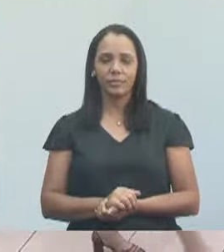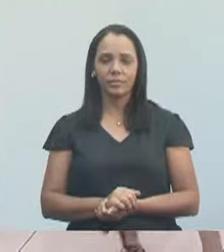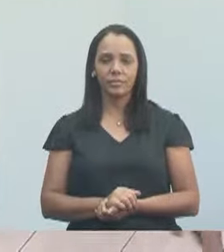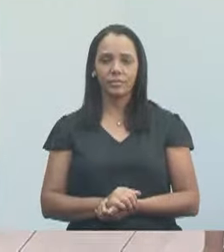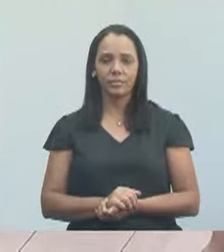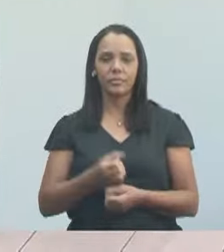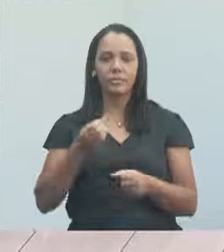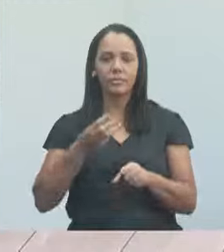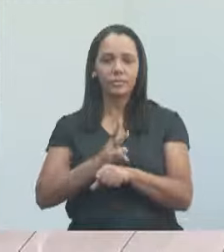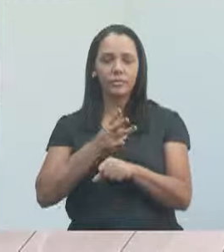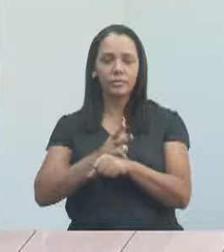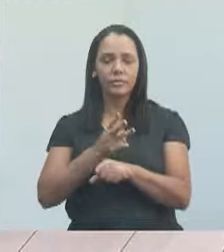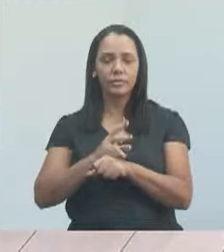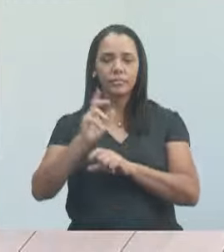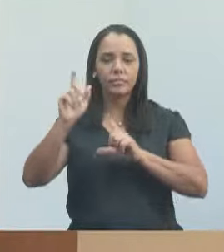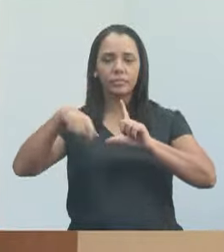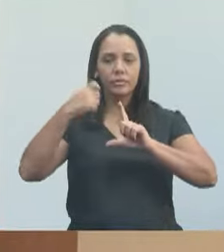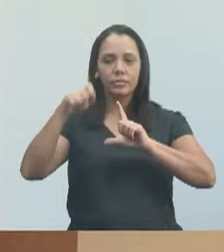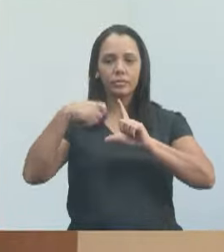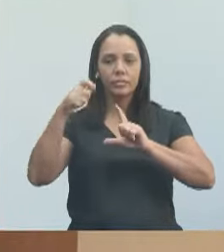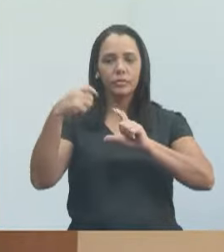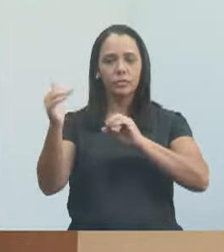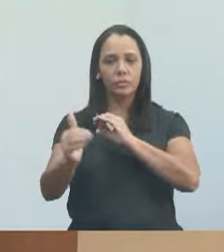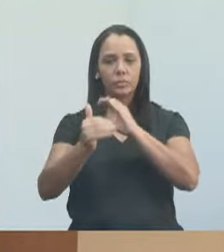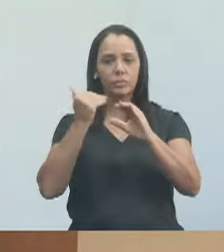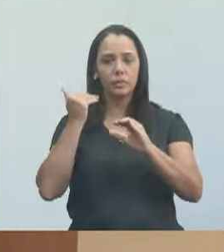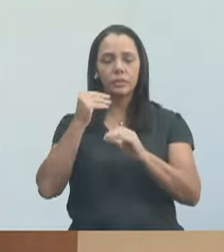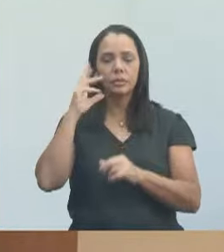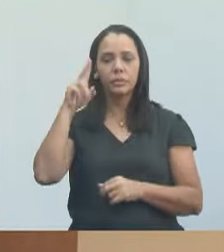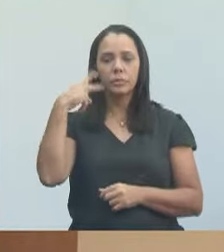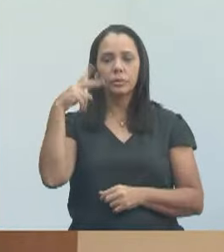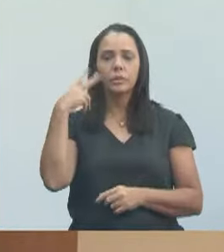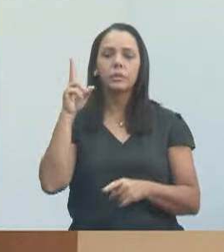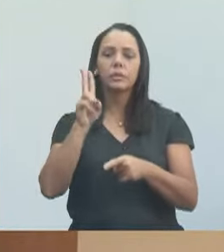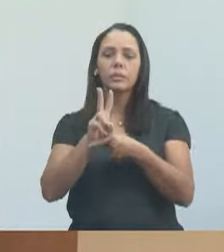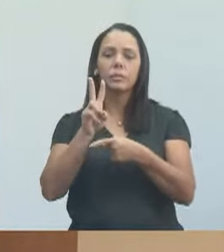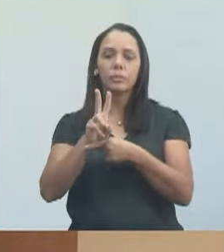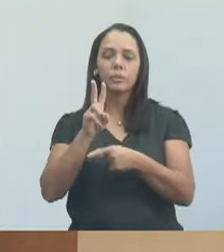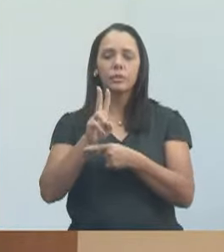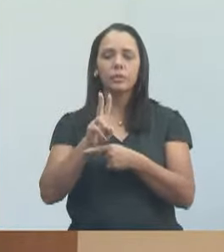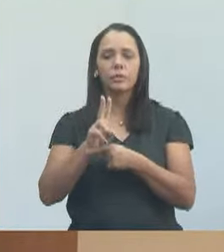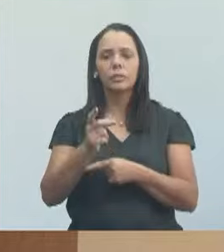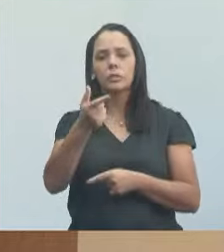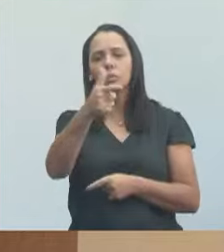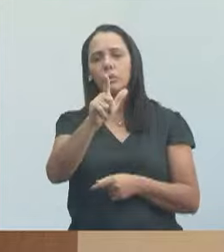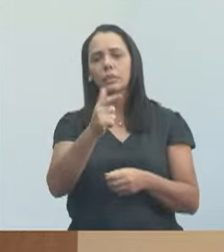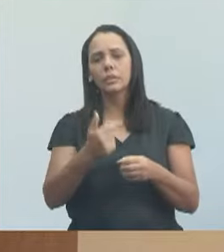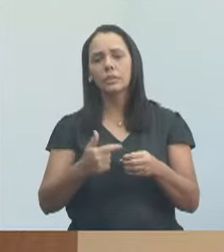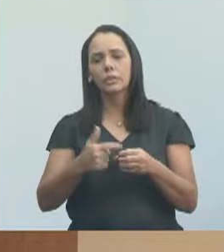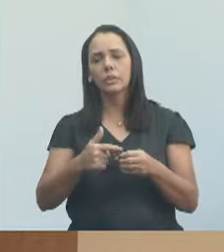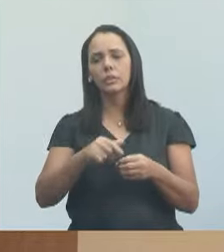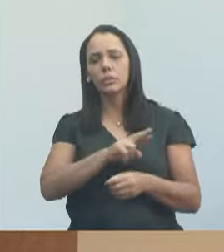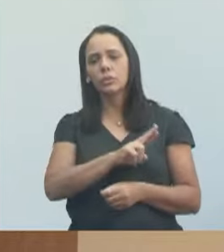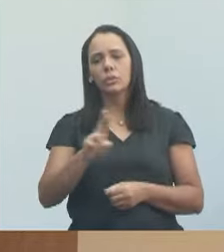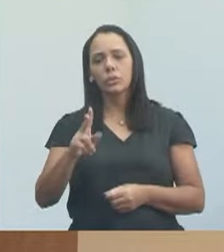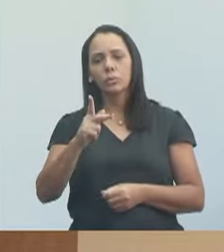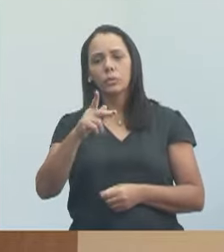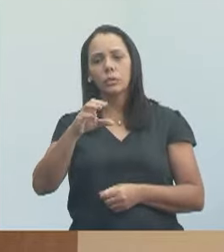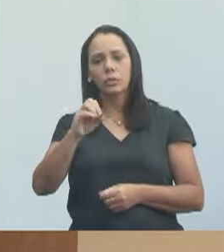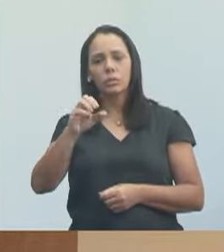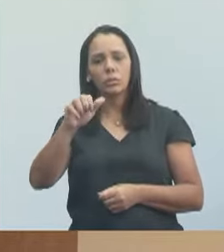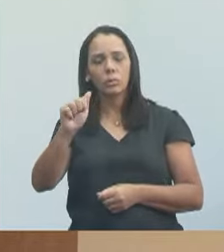pelo WhatsApp um vídeo de uma vereadora protetora lá de Poá, a nossa amiga